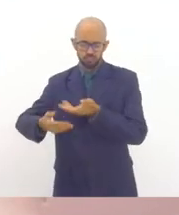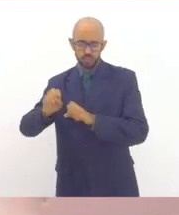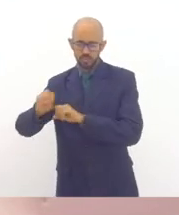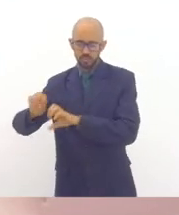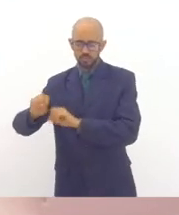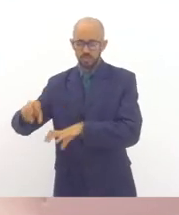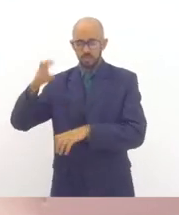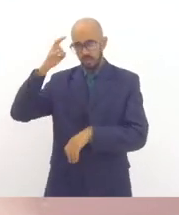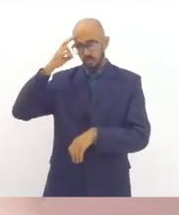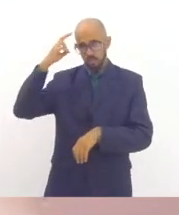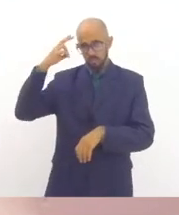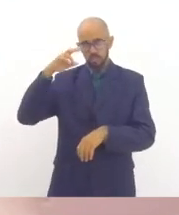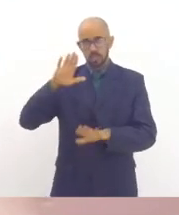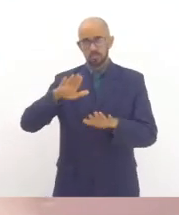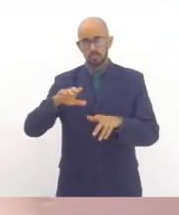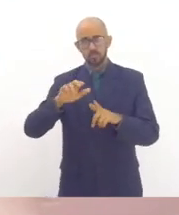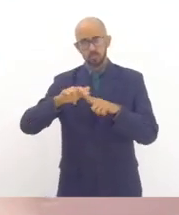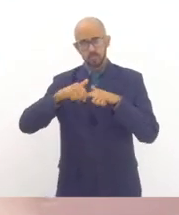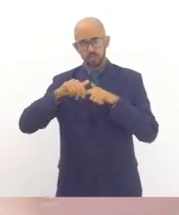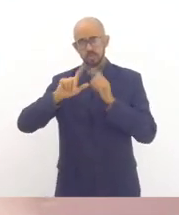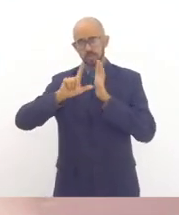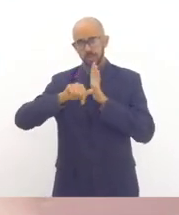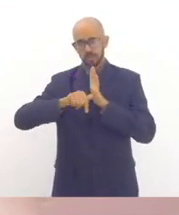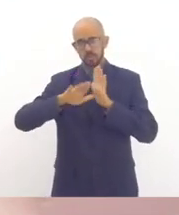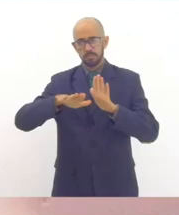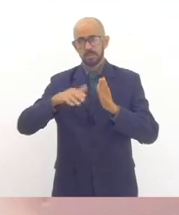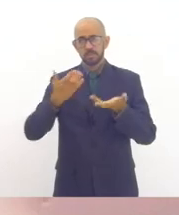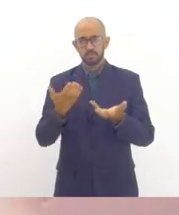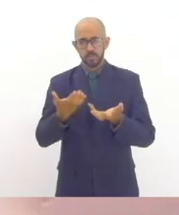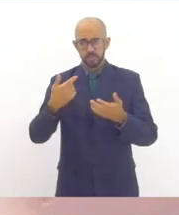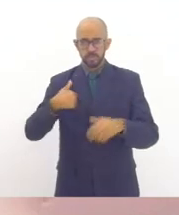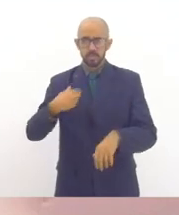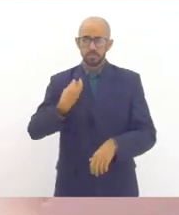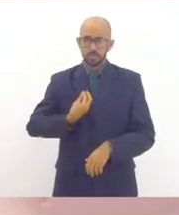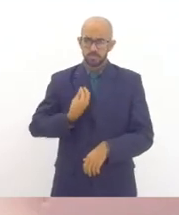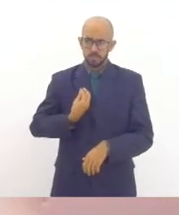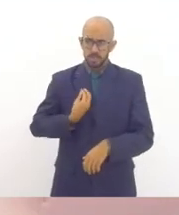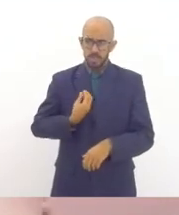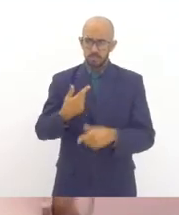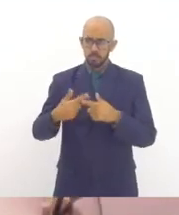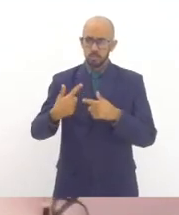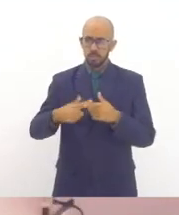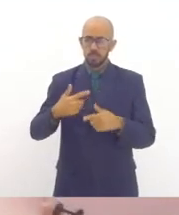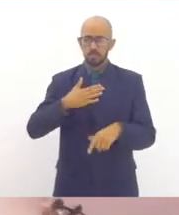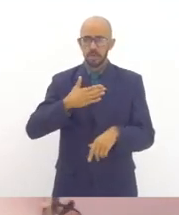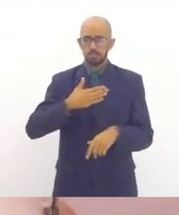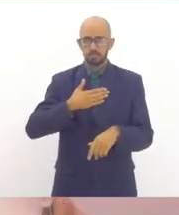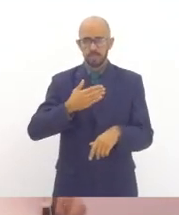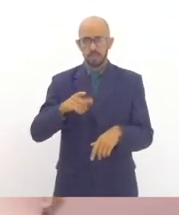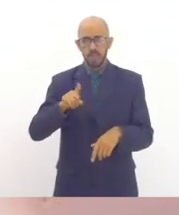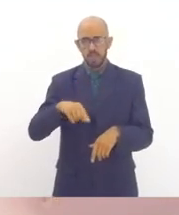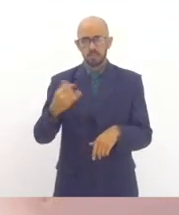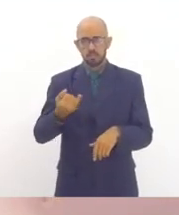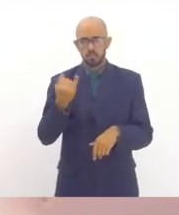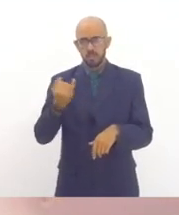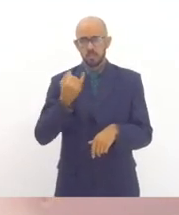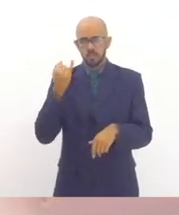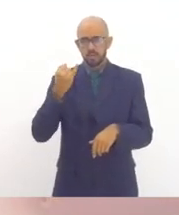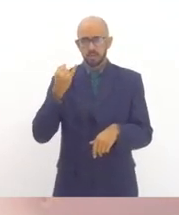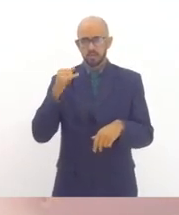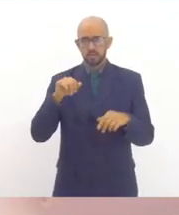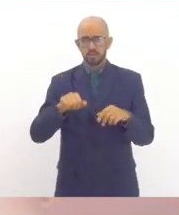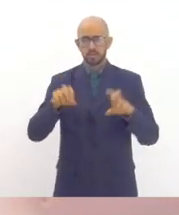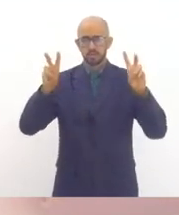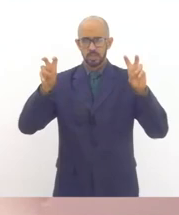isso me atrasei, mas queria participar e vim para isso, porque considero essa pauta muito importante, muito central. Saúdo